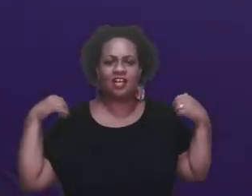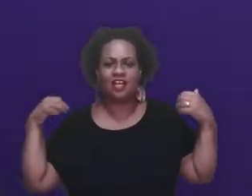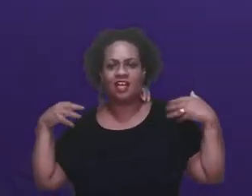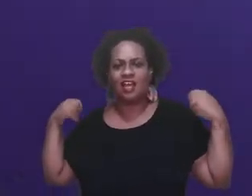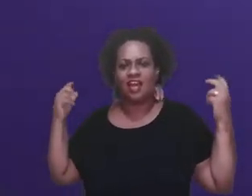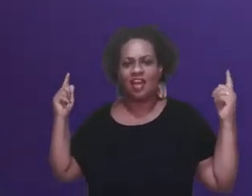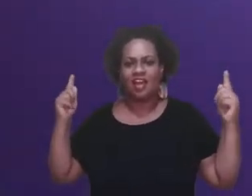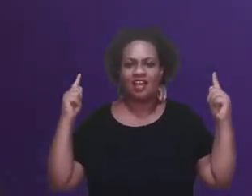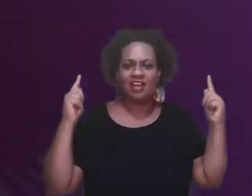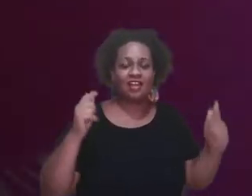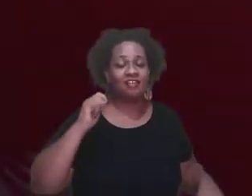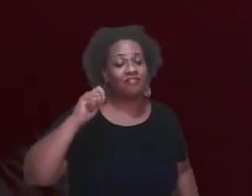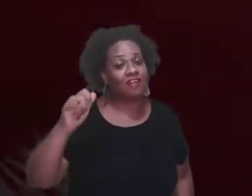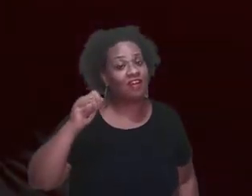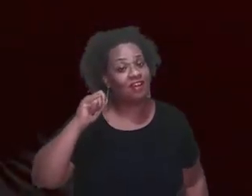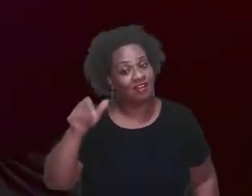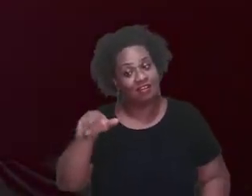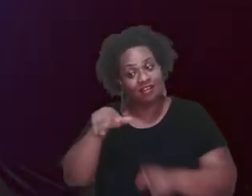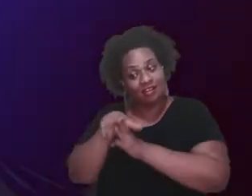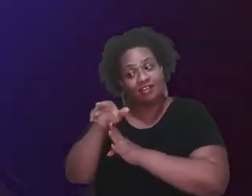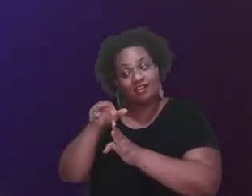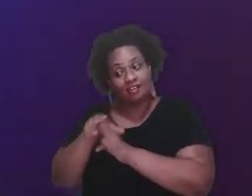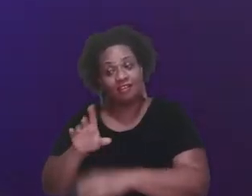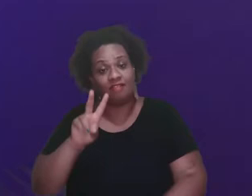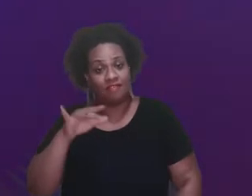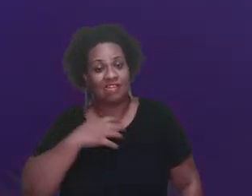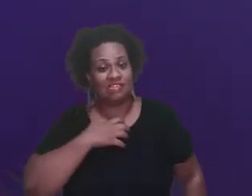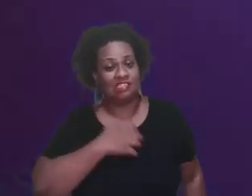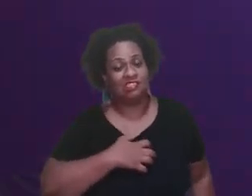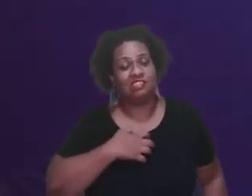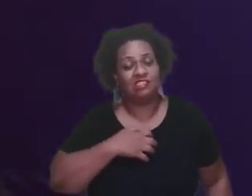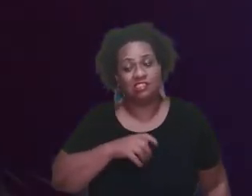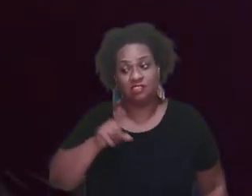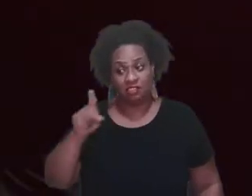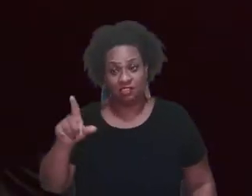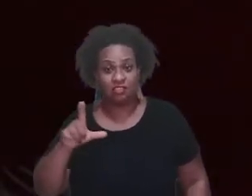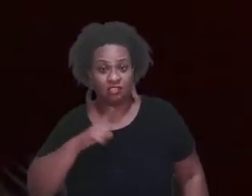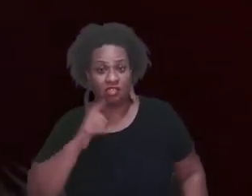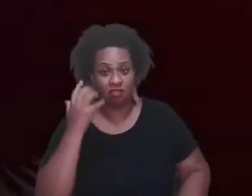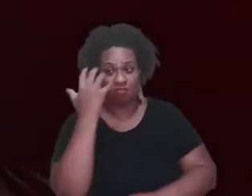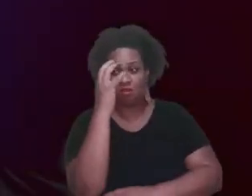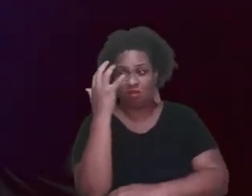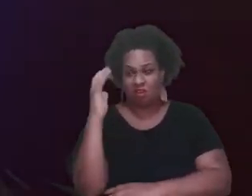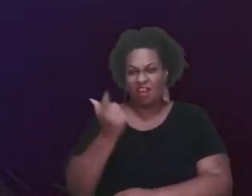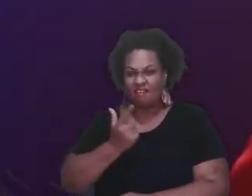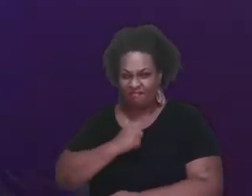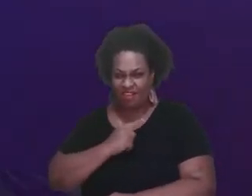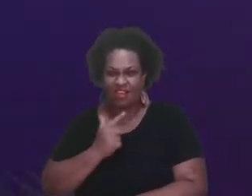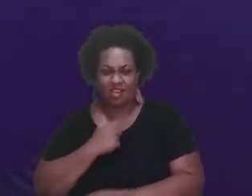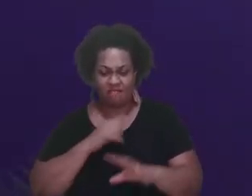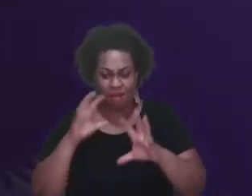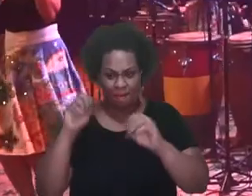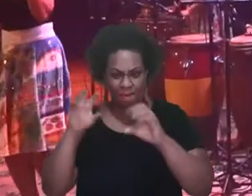e eu já não vá você vai te aperriar pela tem uma completa é um vídeo veio e vai